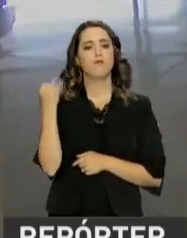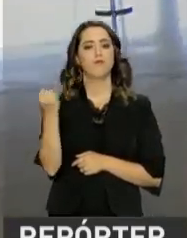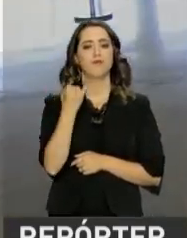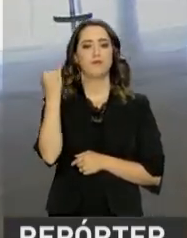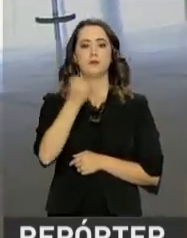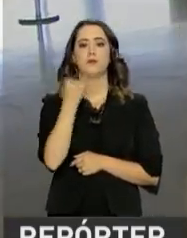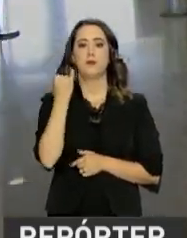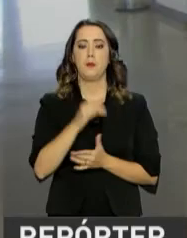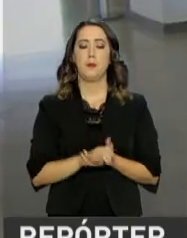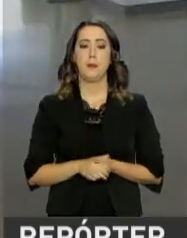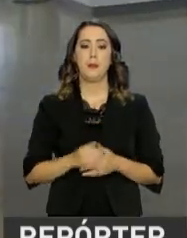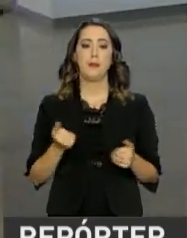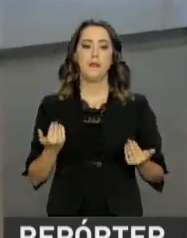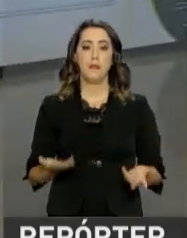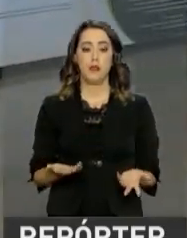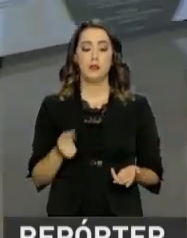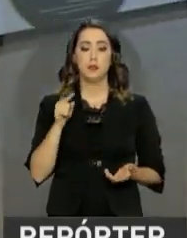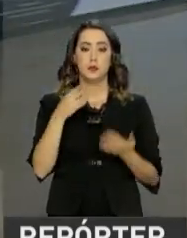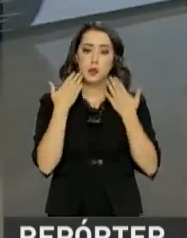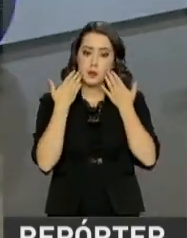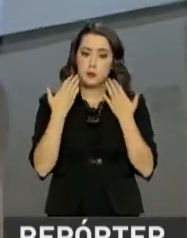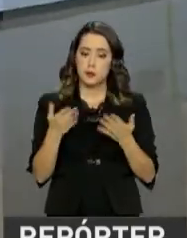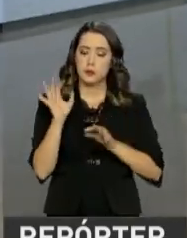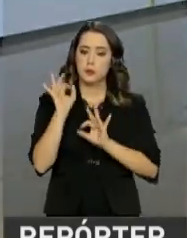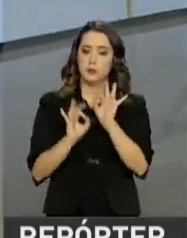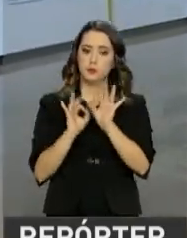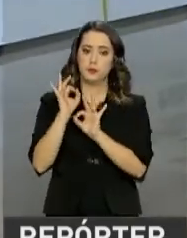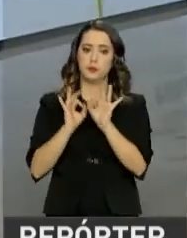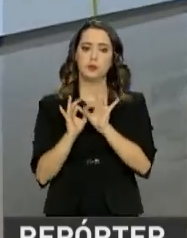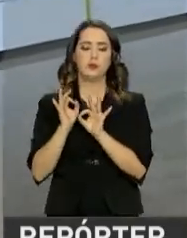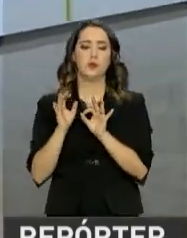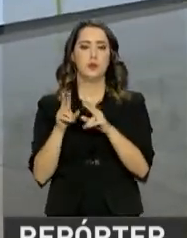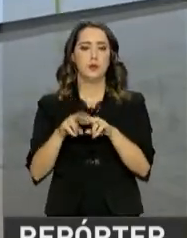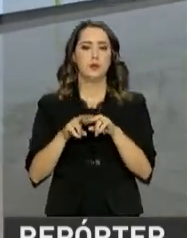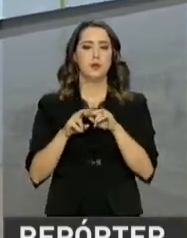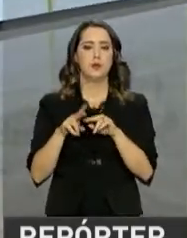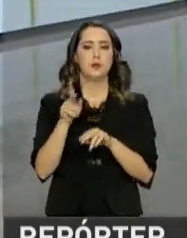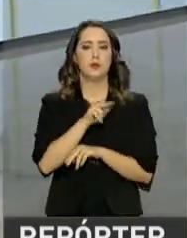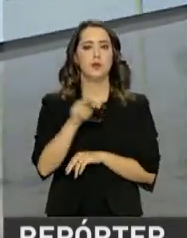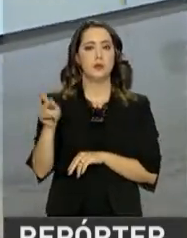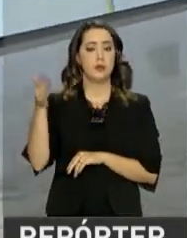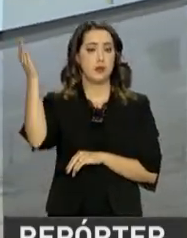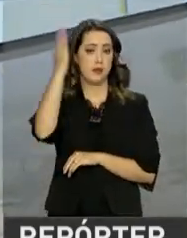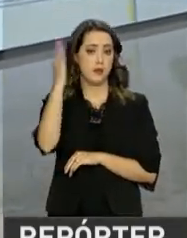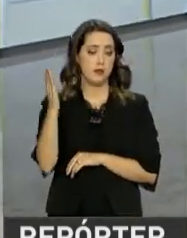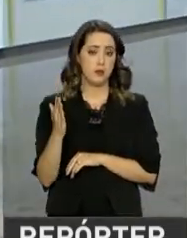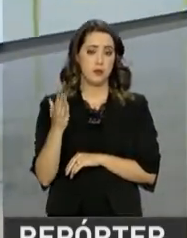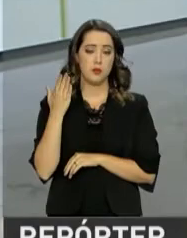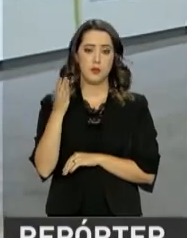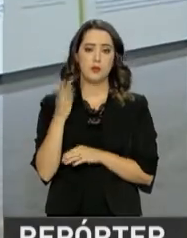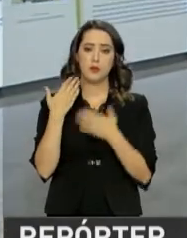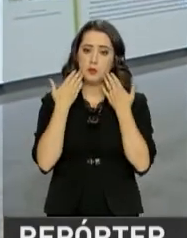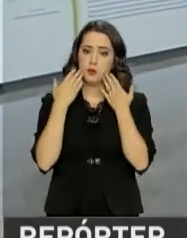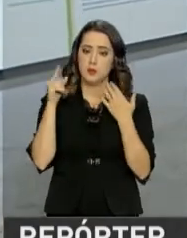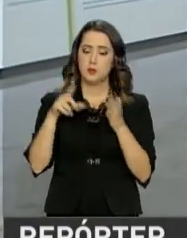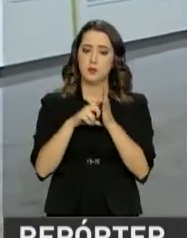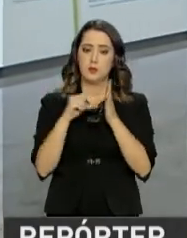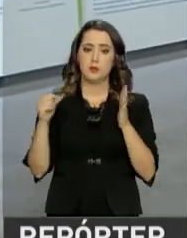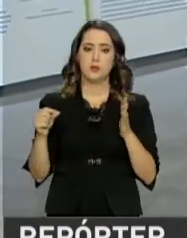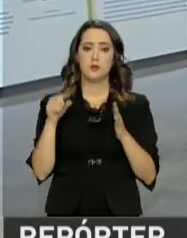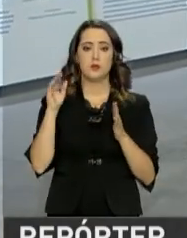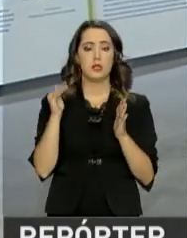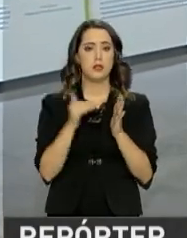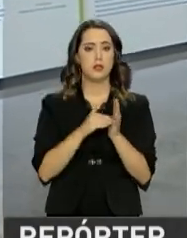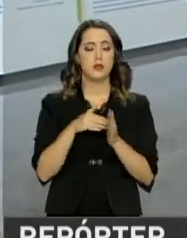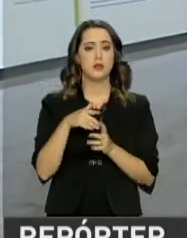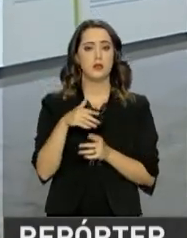interessante então roberto essa mostra é organizada é pela presidência da república como eu falei está montada aqui no palácio do planalto